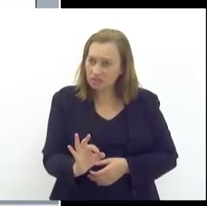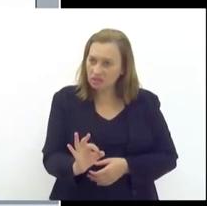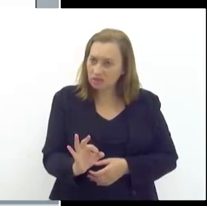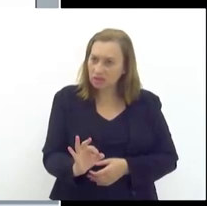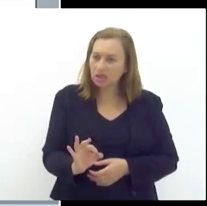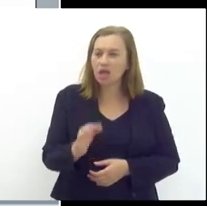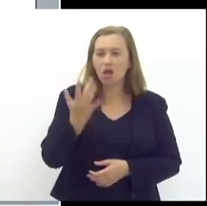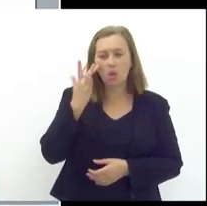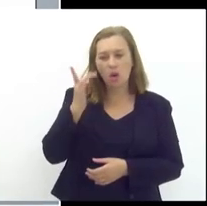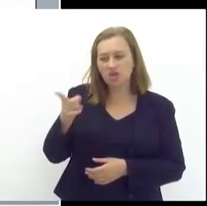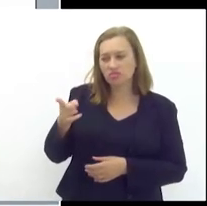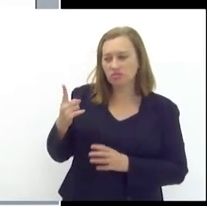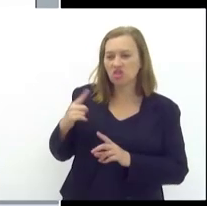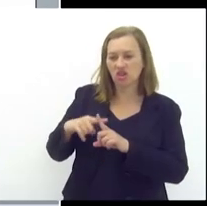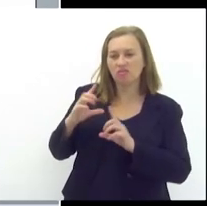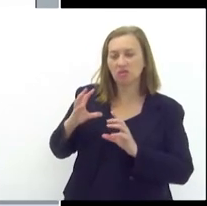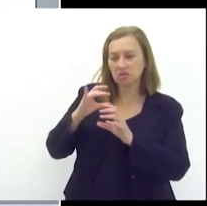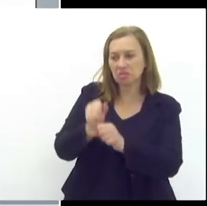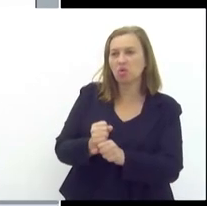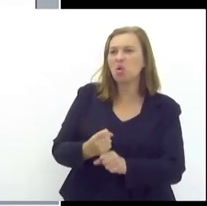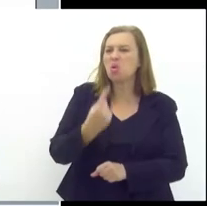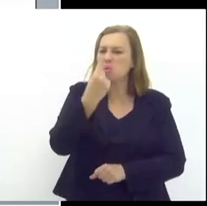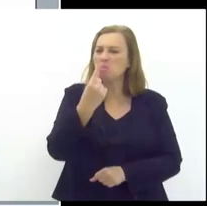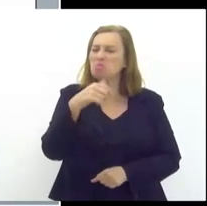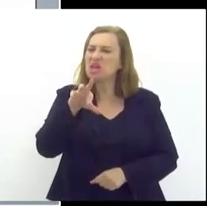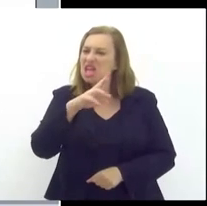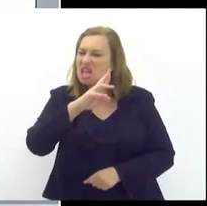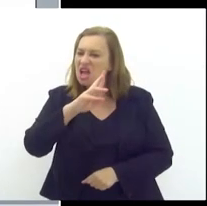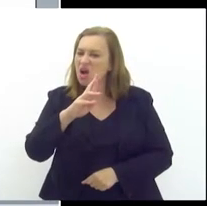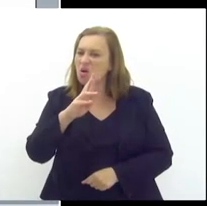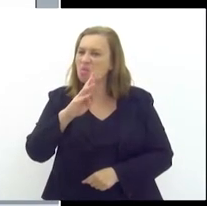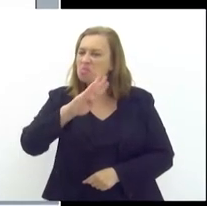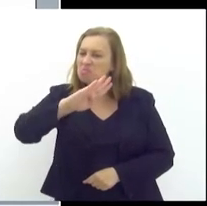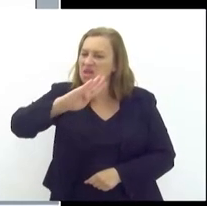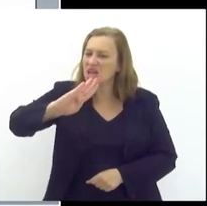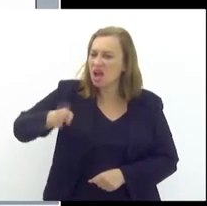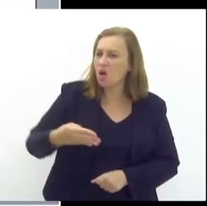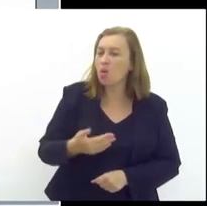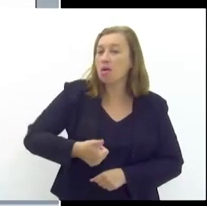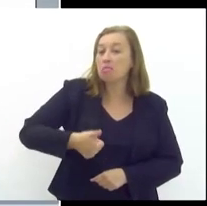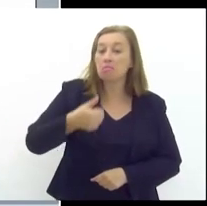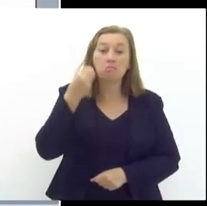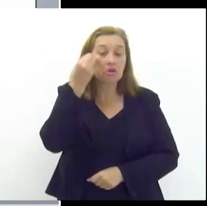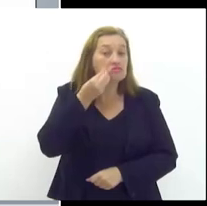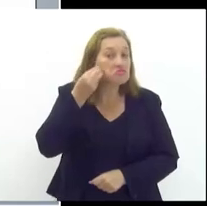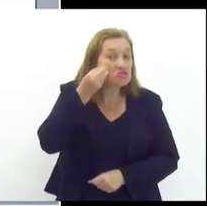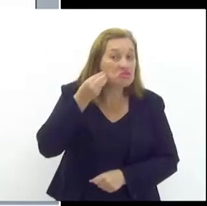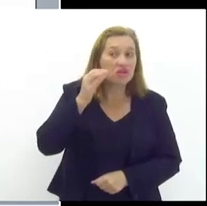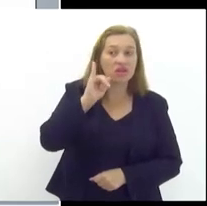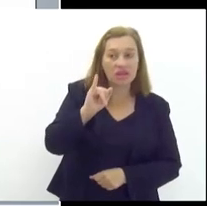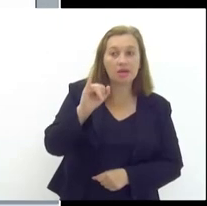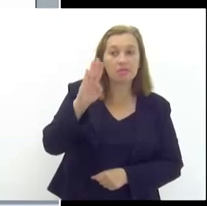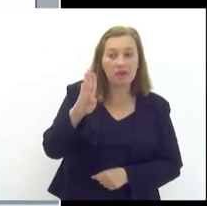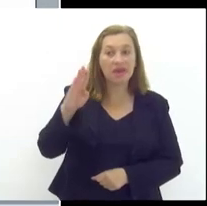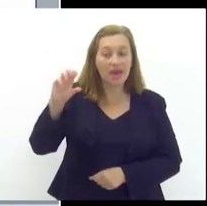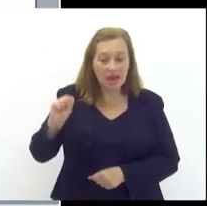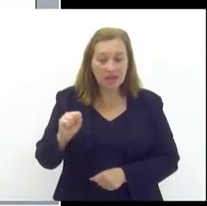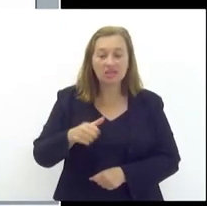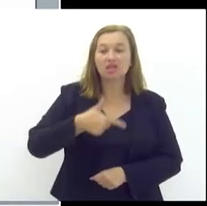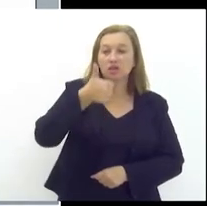alguém fez a conta que mais ou menos 1 milhão um bilhão é a primeira experiência do ibs vai ser em